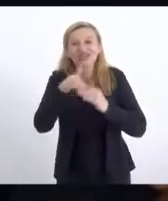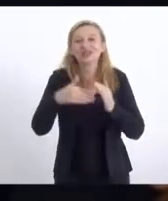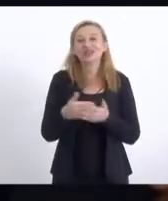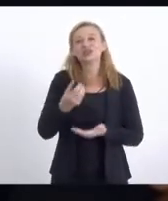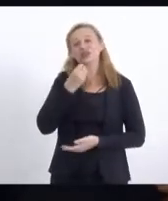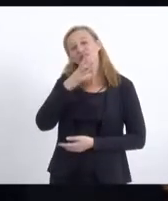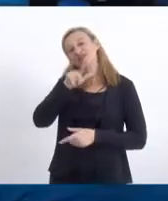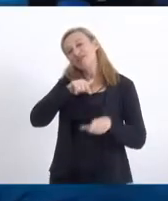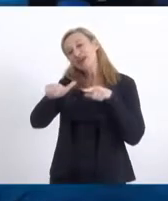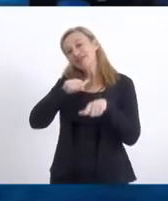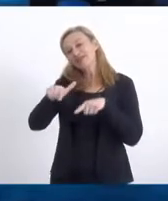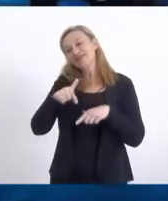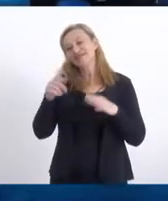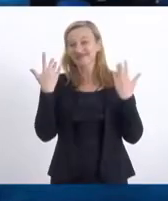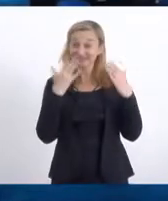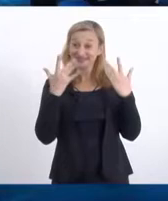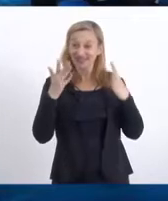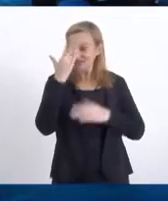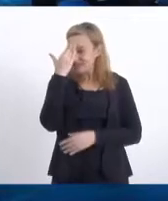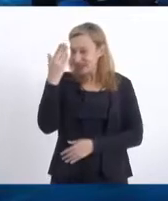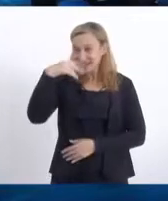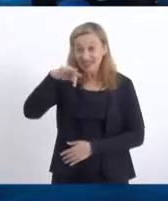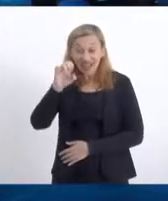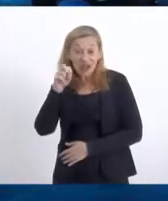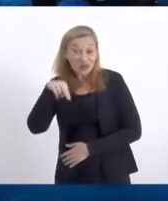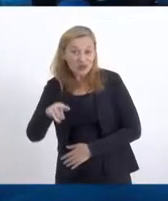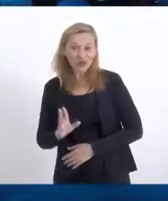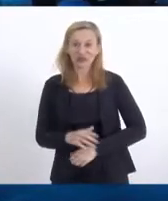trabalho. Obrigado, Nelson.